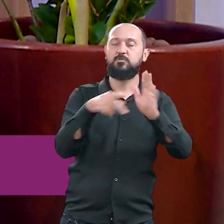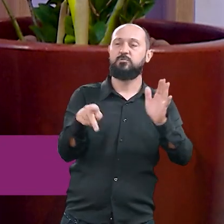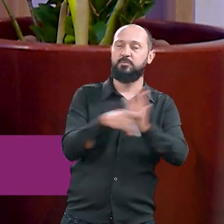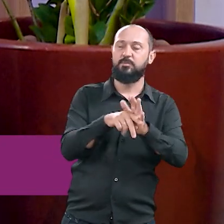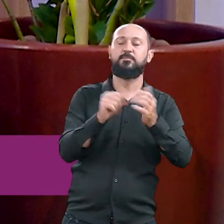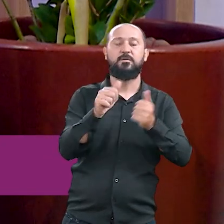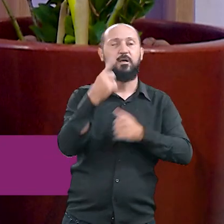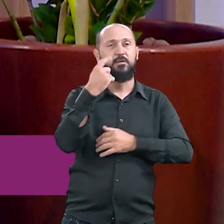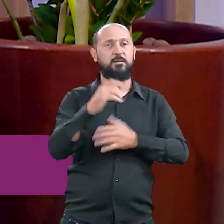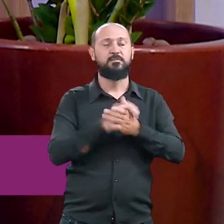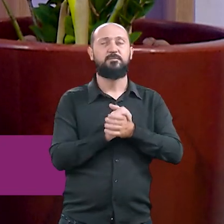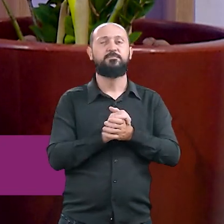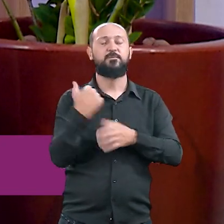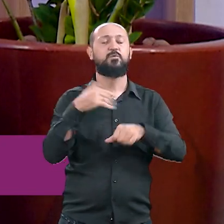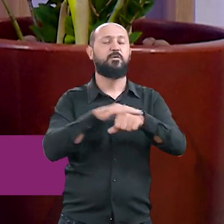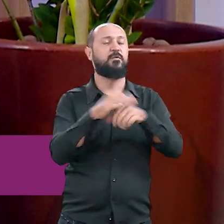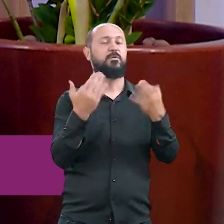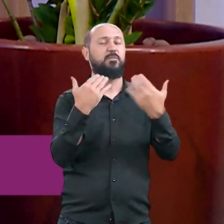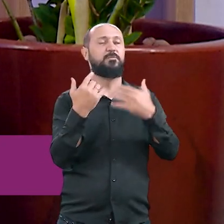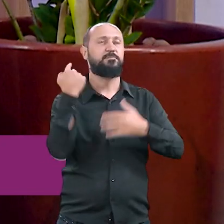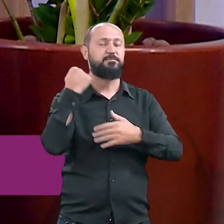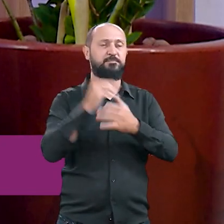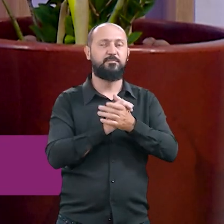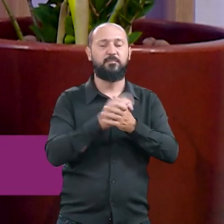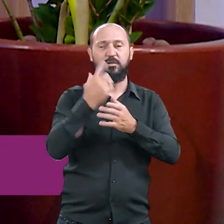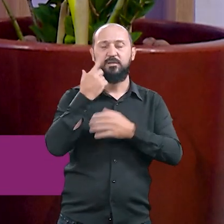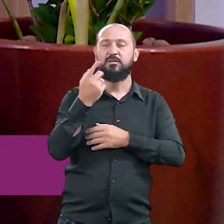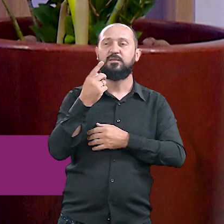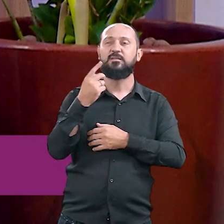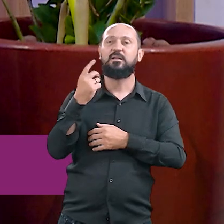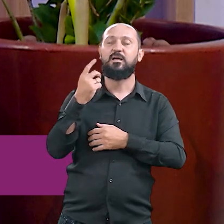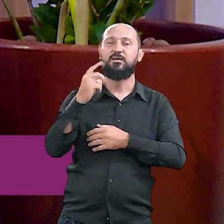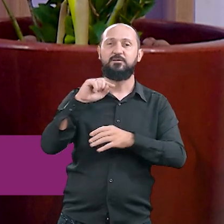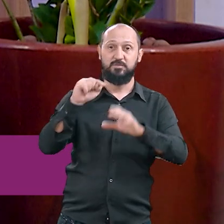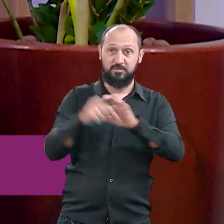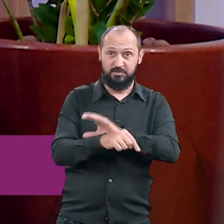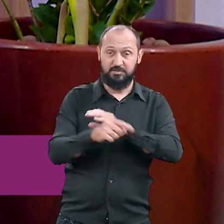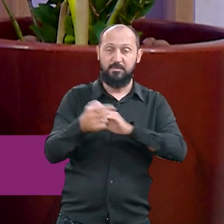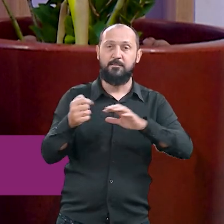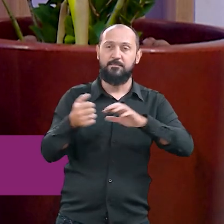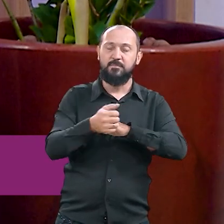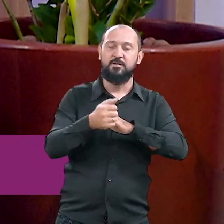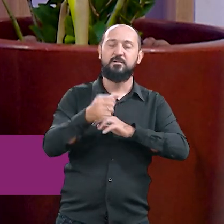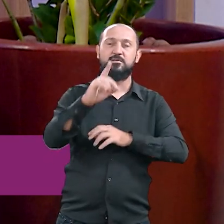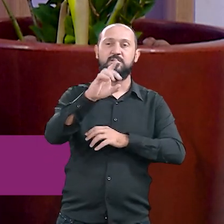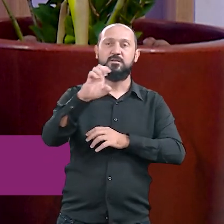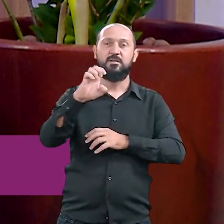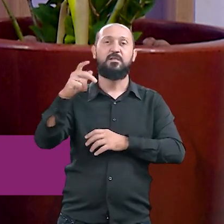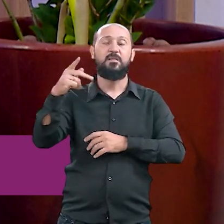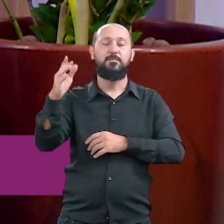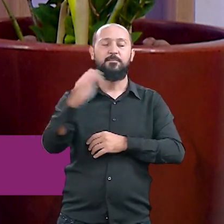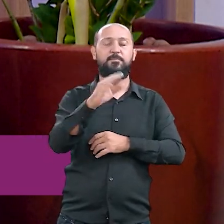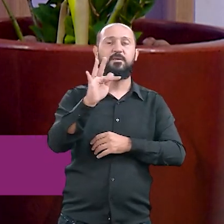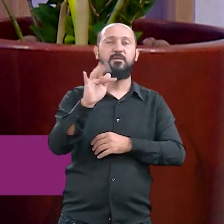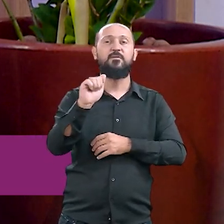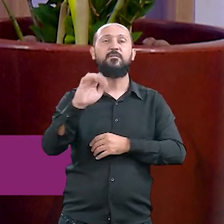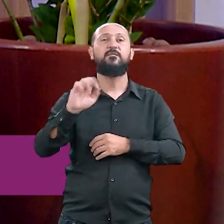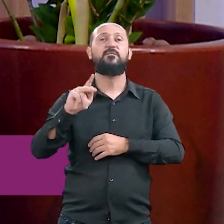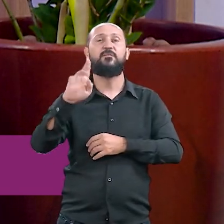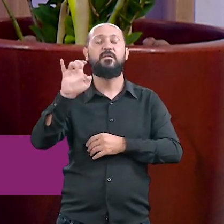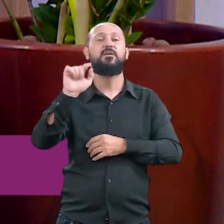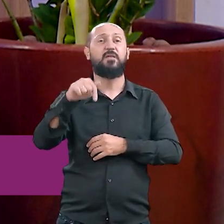já existe, já foi aprovado esse texto do TSE para essas eleições municipais esse ano. O fake news,